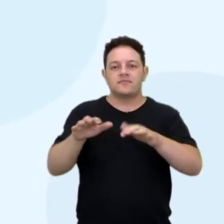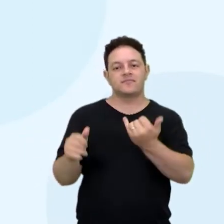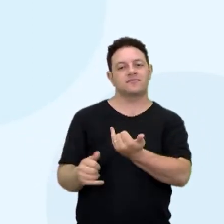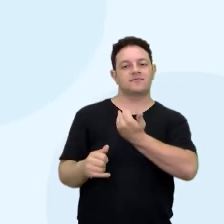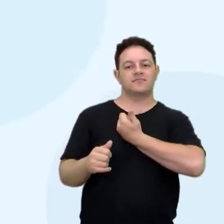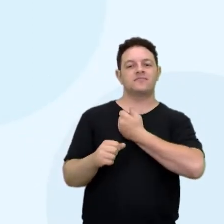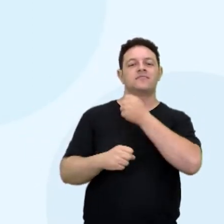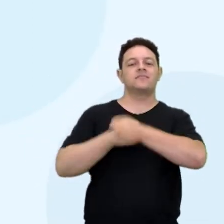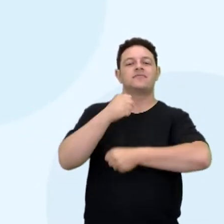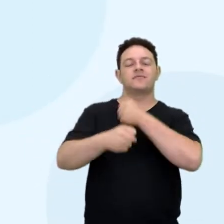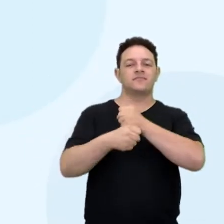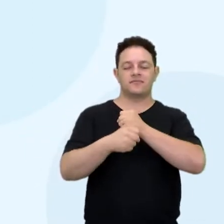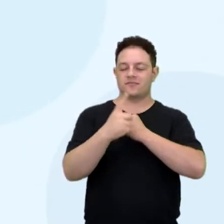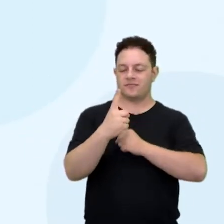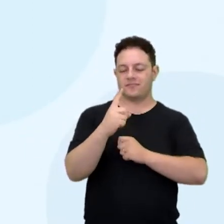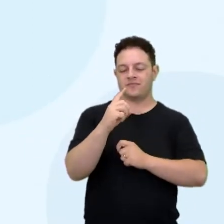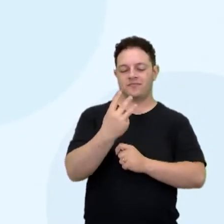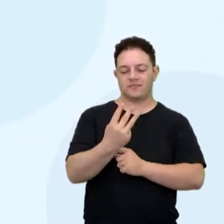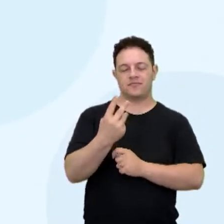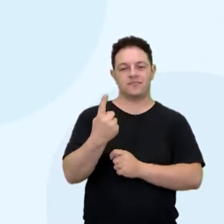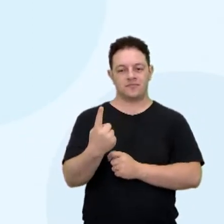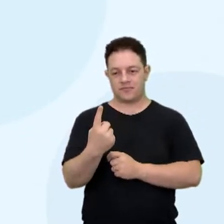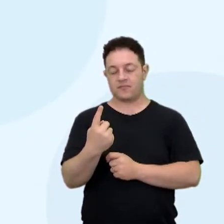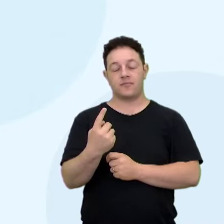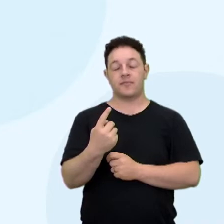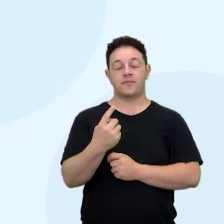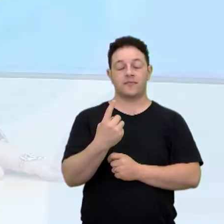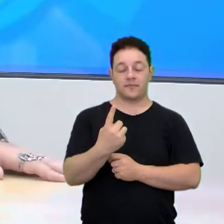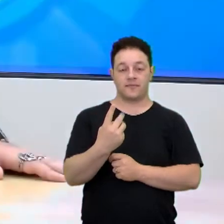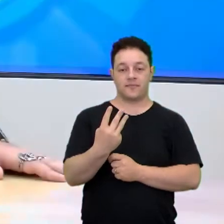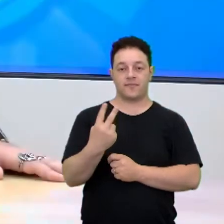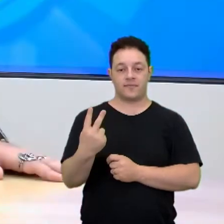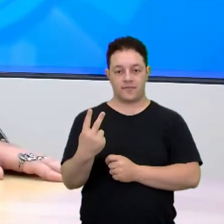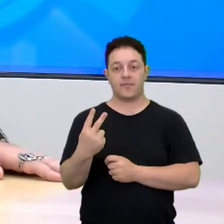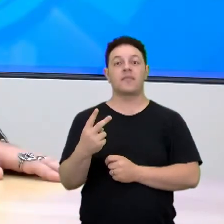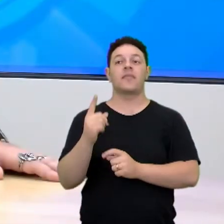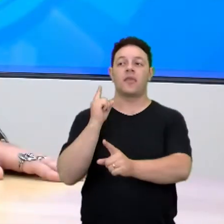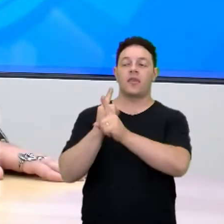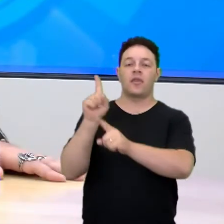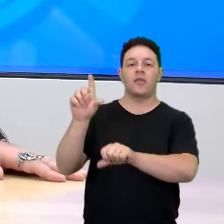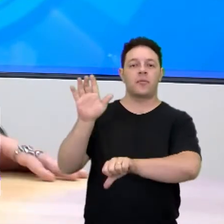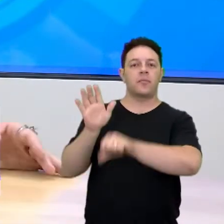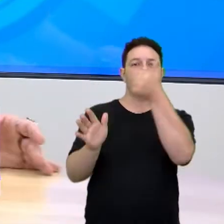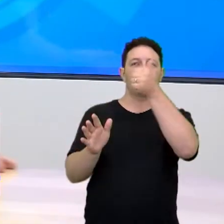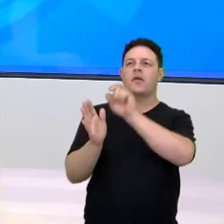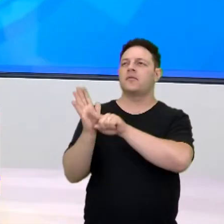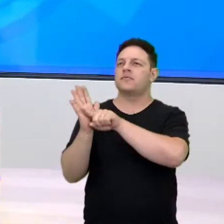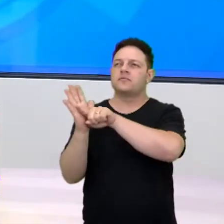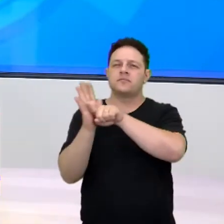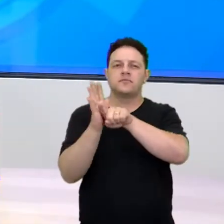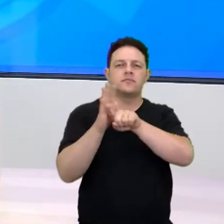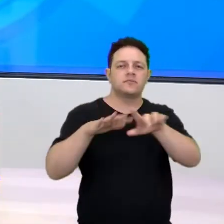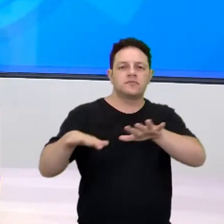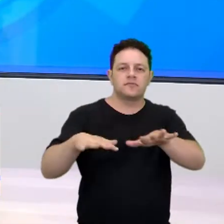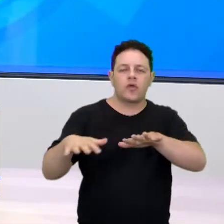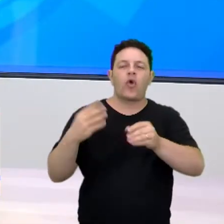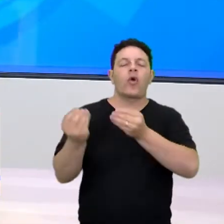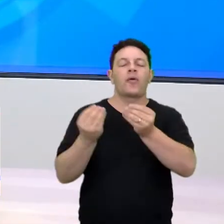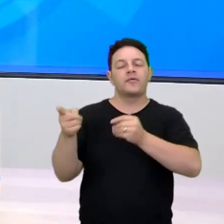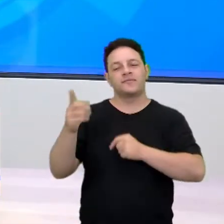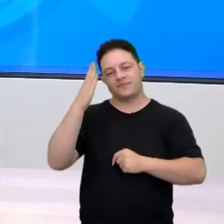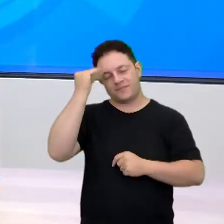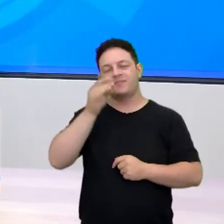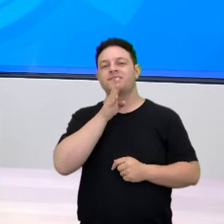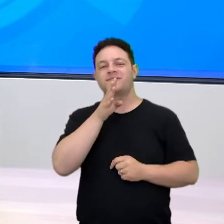de 132, e ele foi considerado o primeiro sismógrafo do mundo, né? Então já vejo aí que já a curiosidade